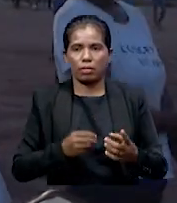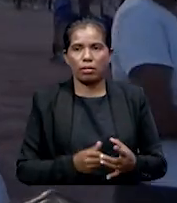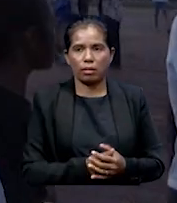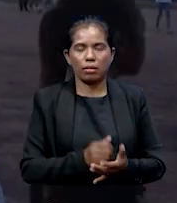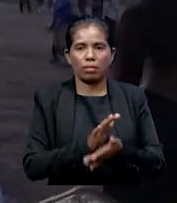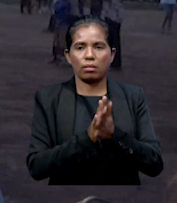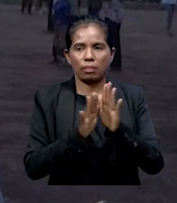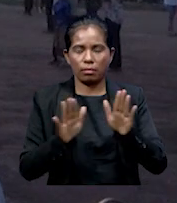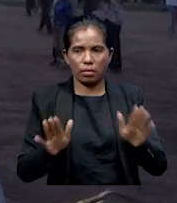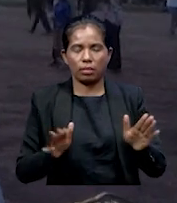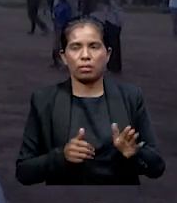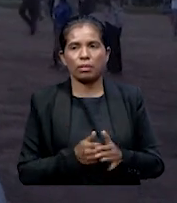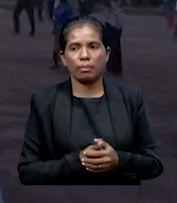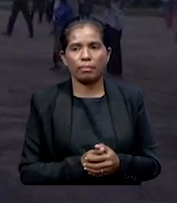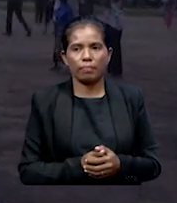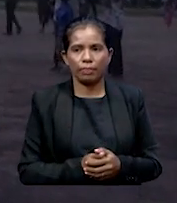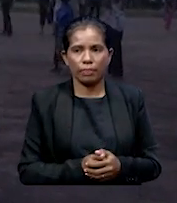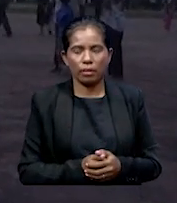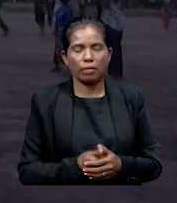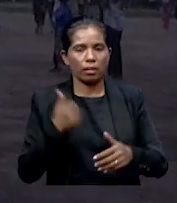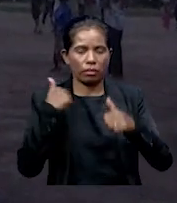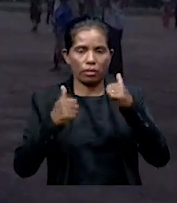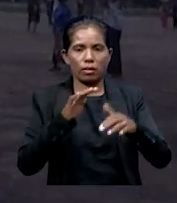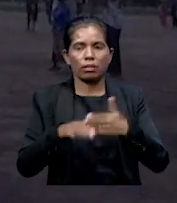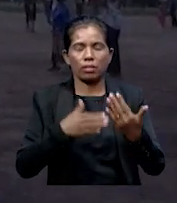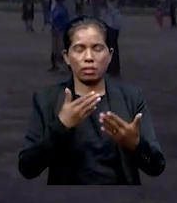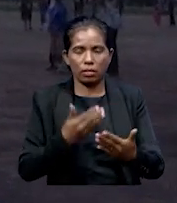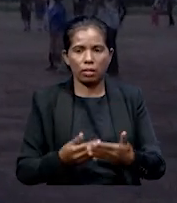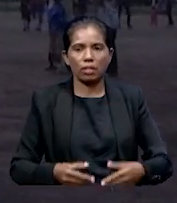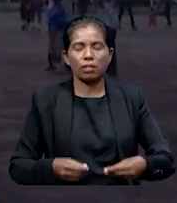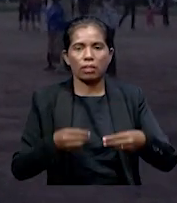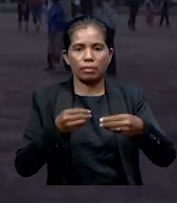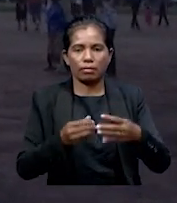paz, tranquilidade, unidade, harmonia,